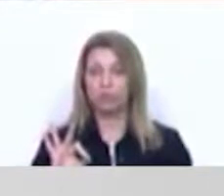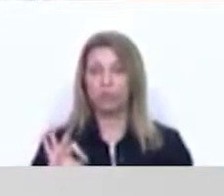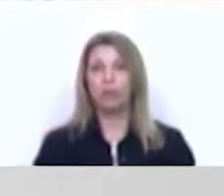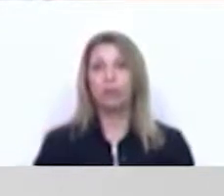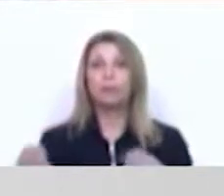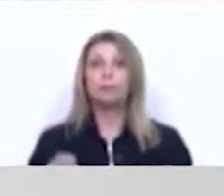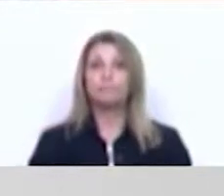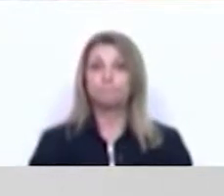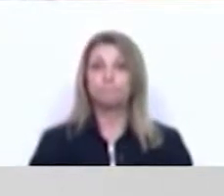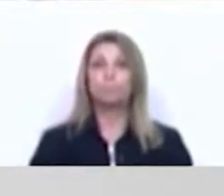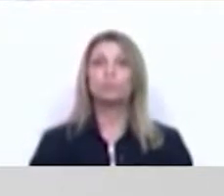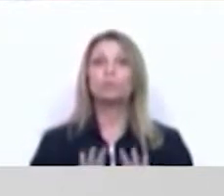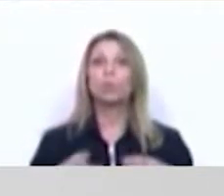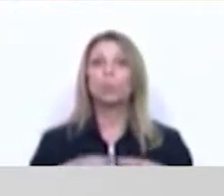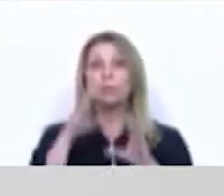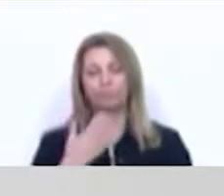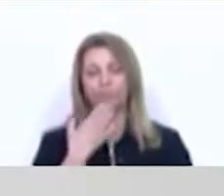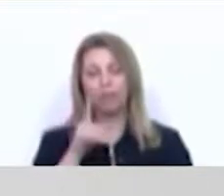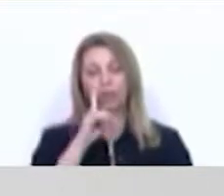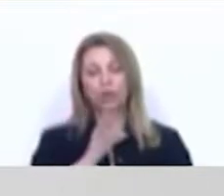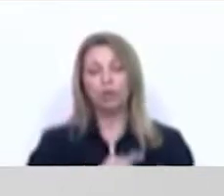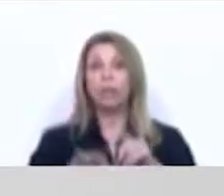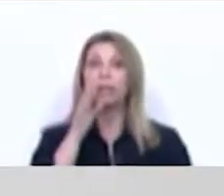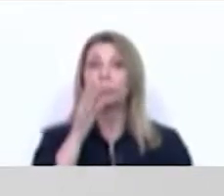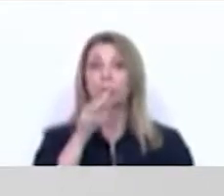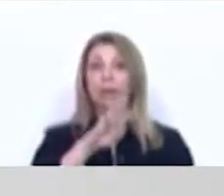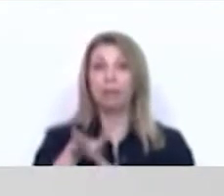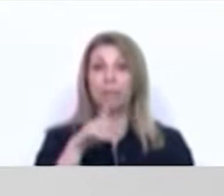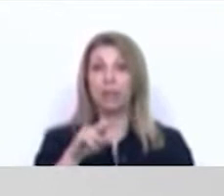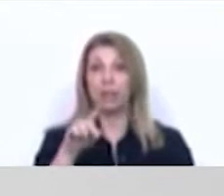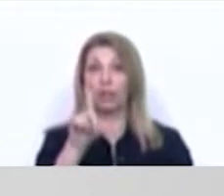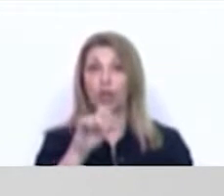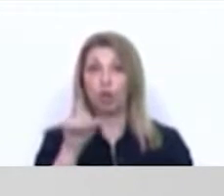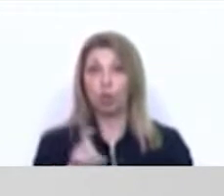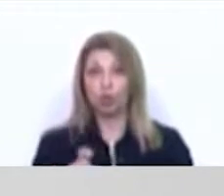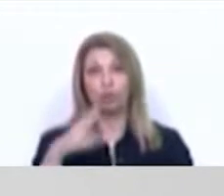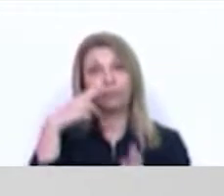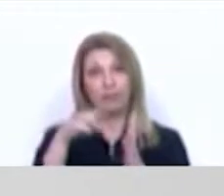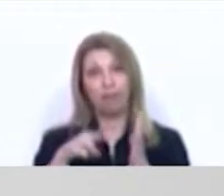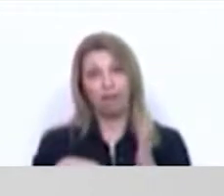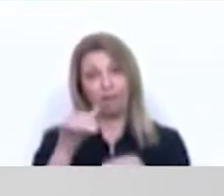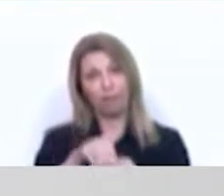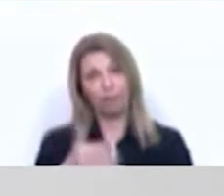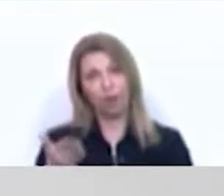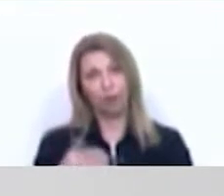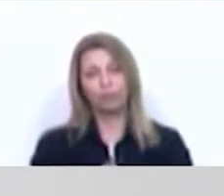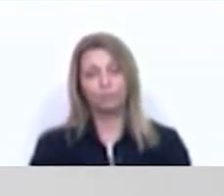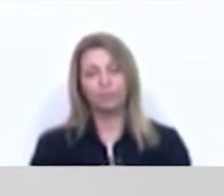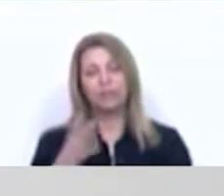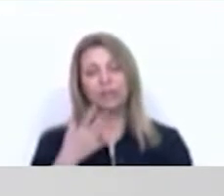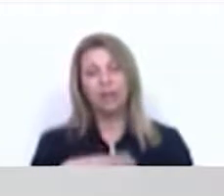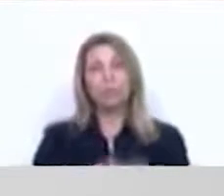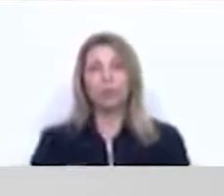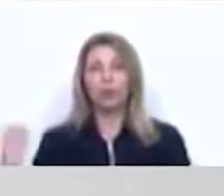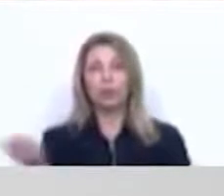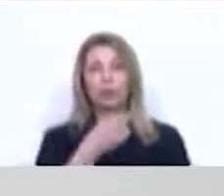recordaram um atleta admirado no país e lá fora. Aprovado por unanimidade. Consenso a lamentar a morte de uma referência